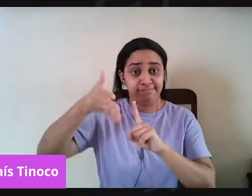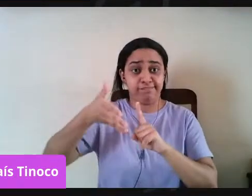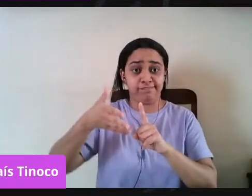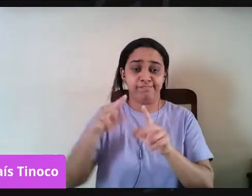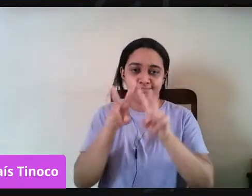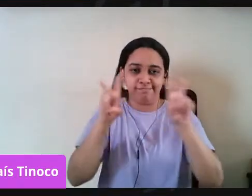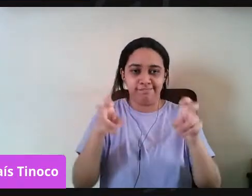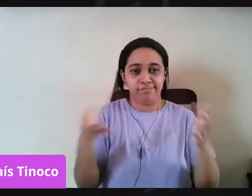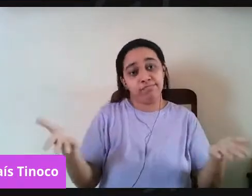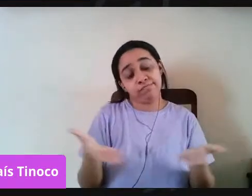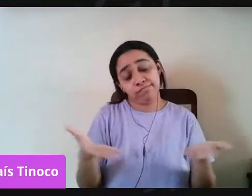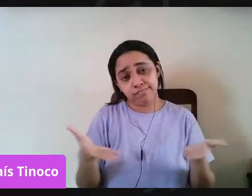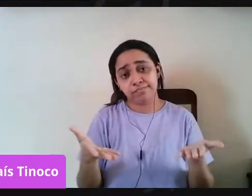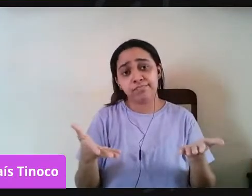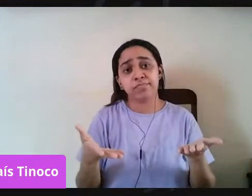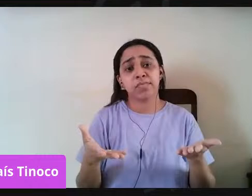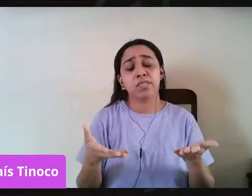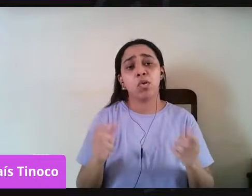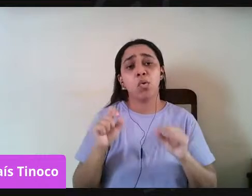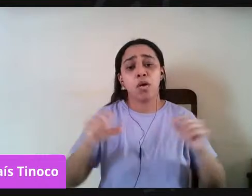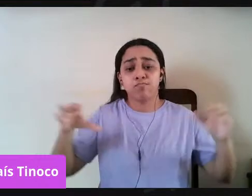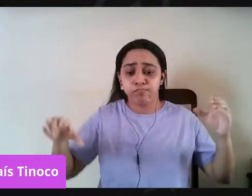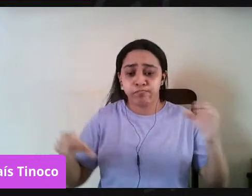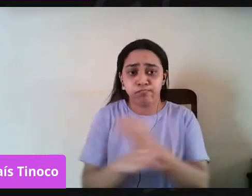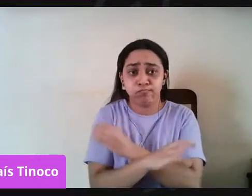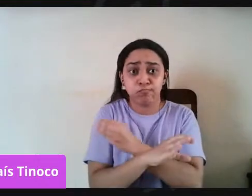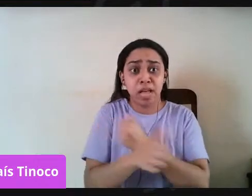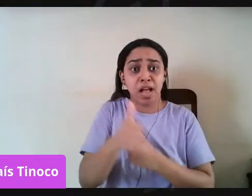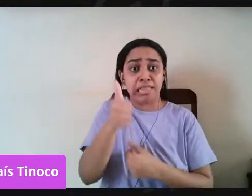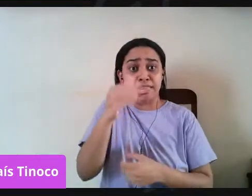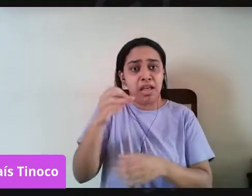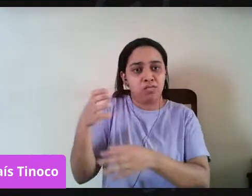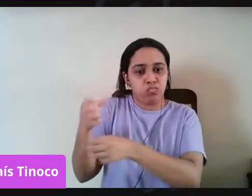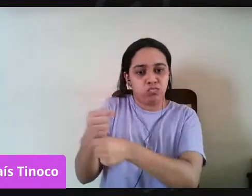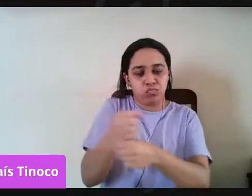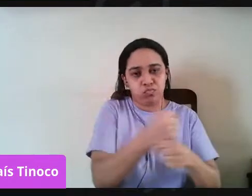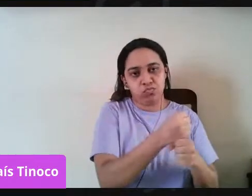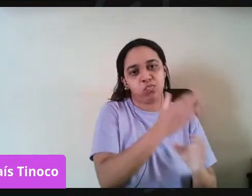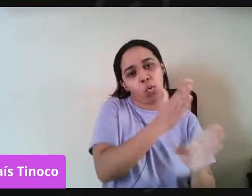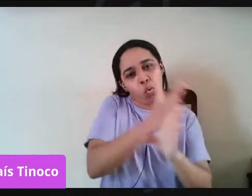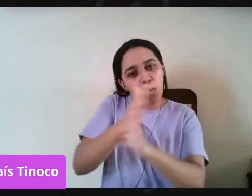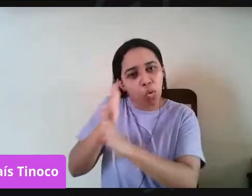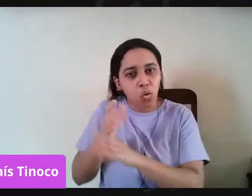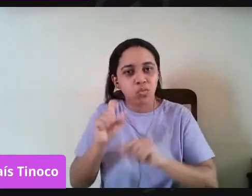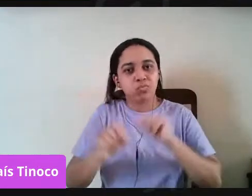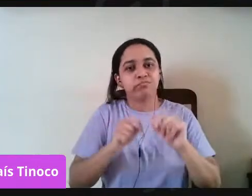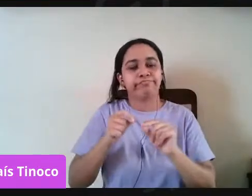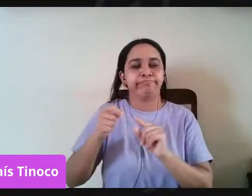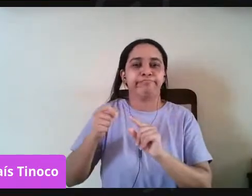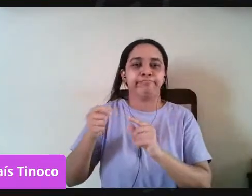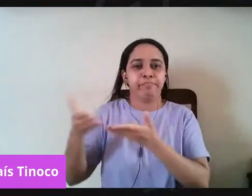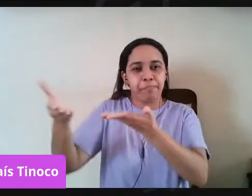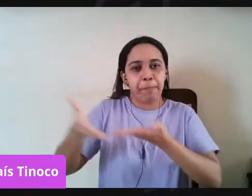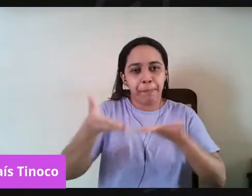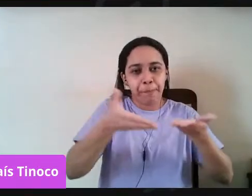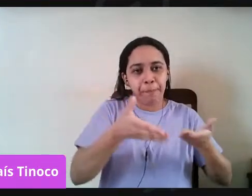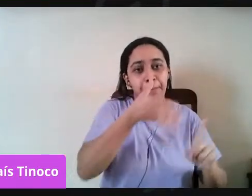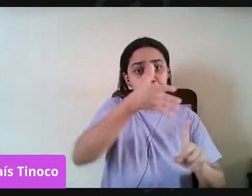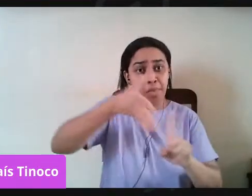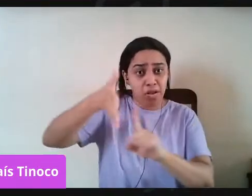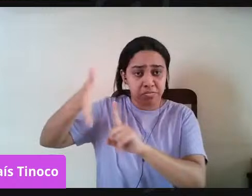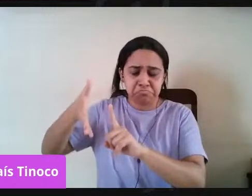vem completar uma sequência de 10 encontros, né, com palestrantes, todos eles